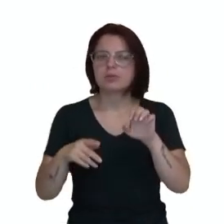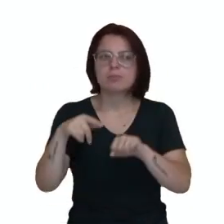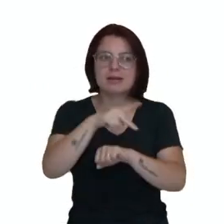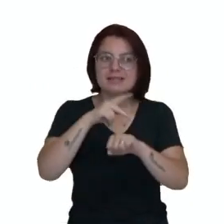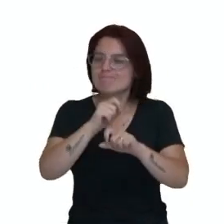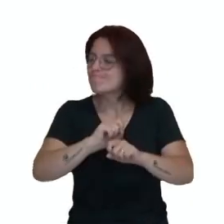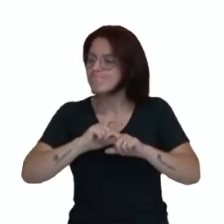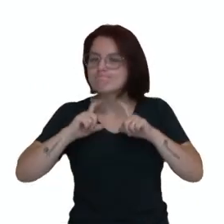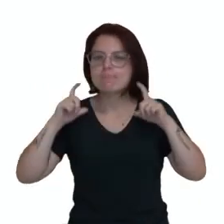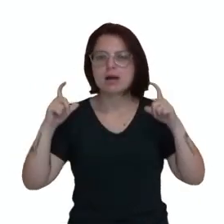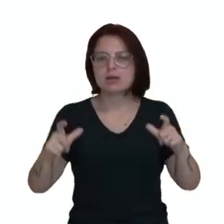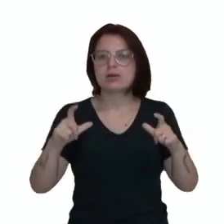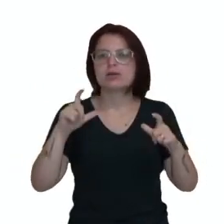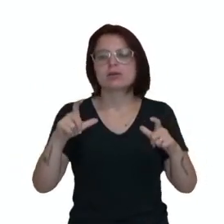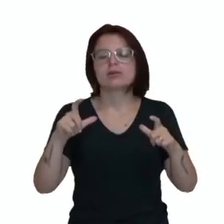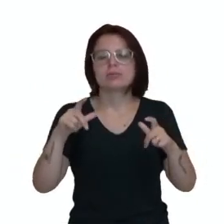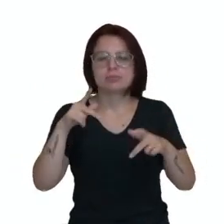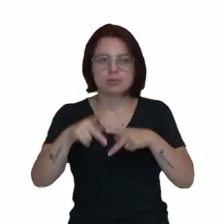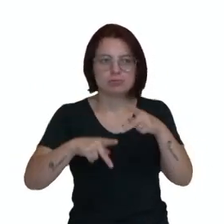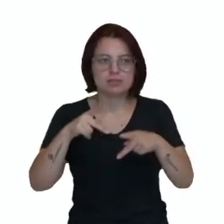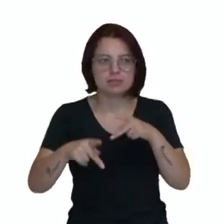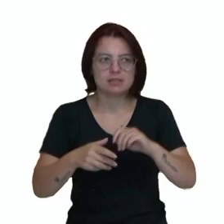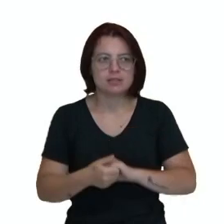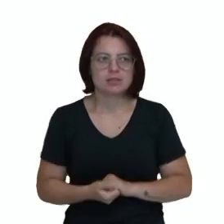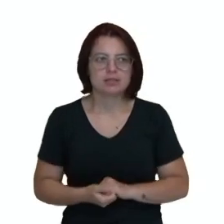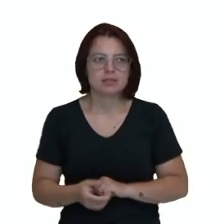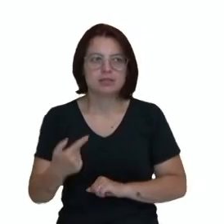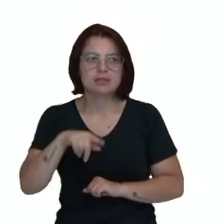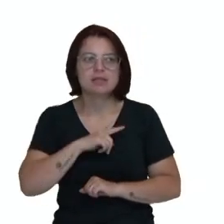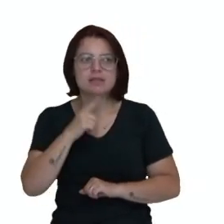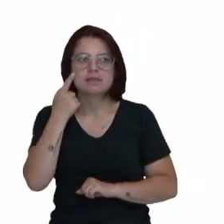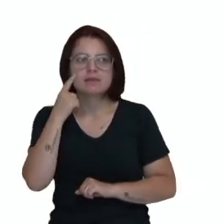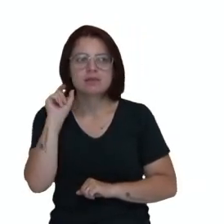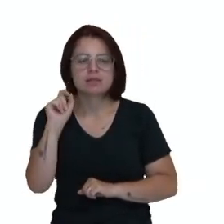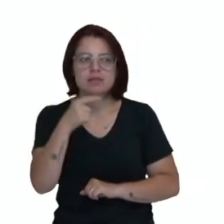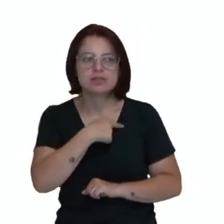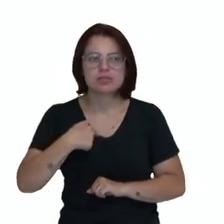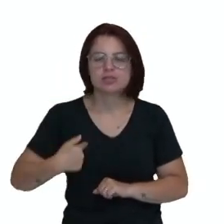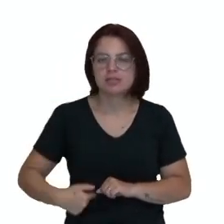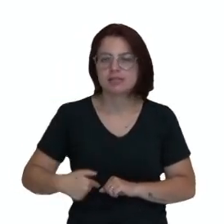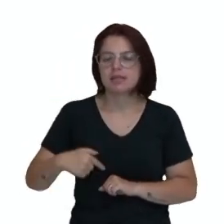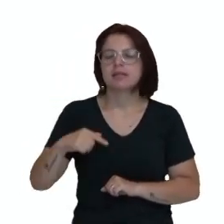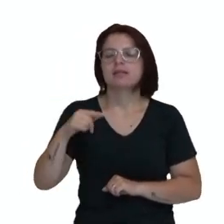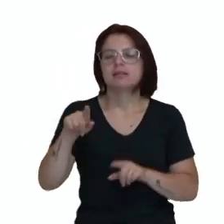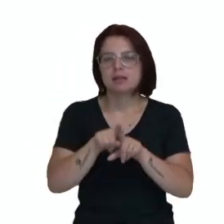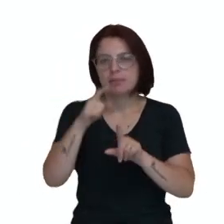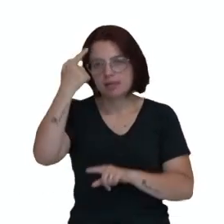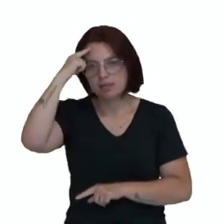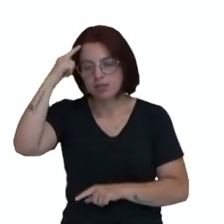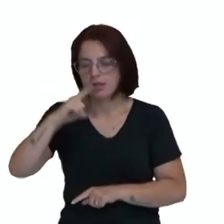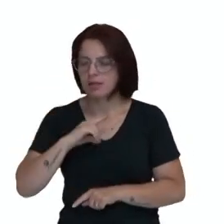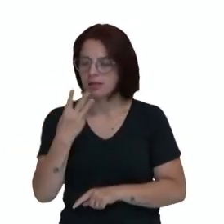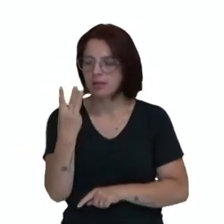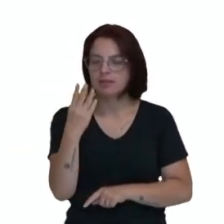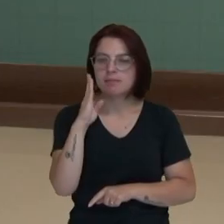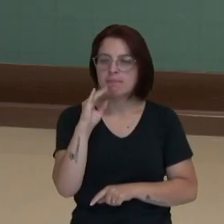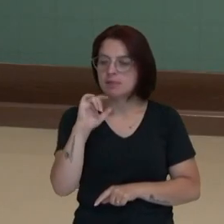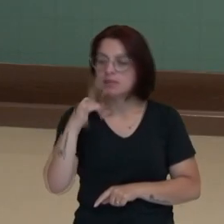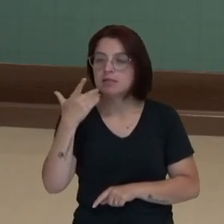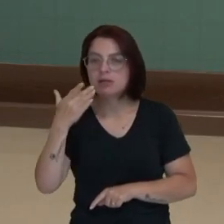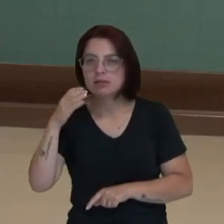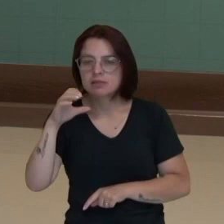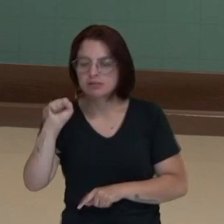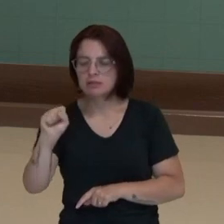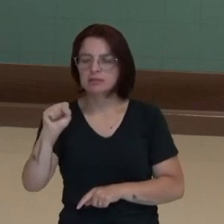populosos, valendo um destaque para a China e Índia, que reúnem aproximadamente 3 bilhões de habitantes, ou seja, dois